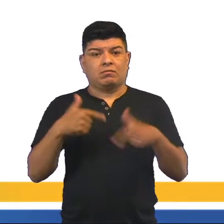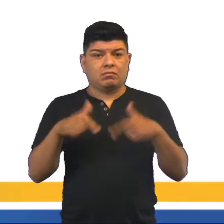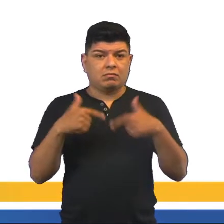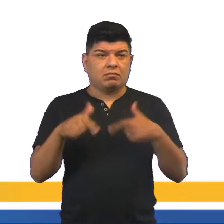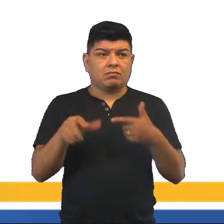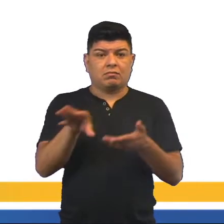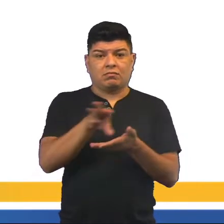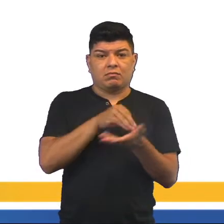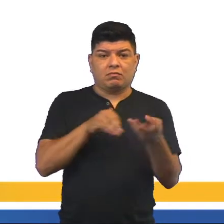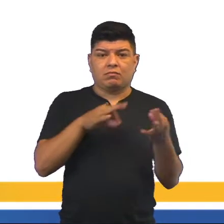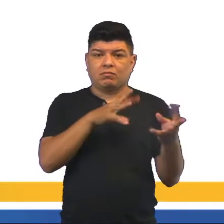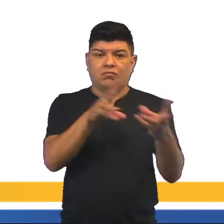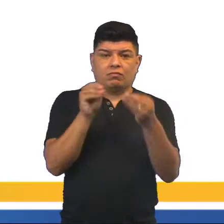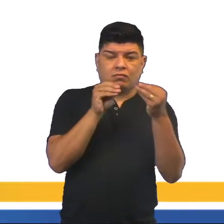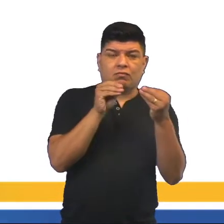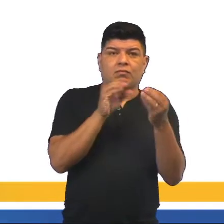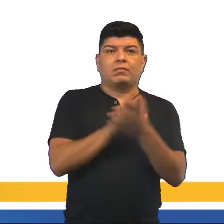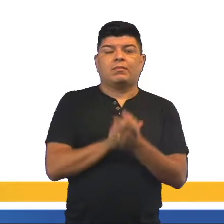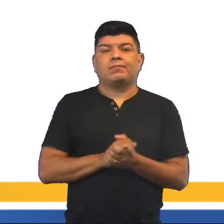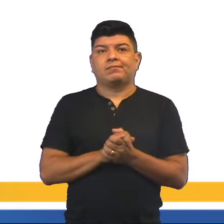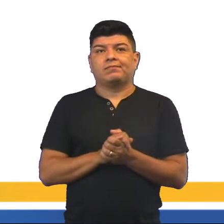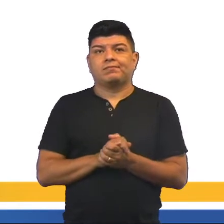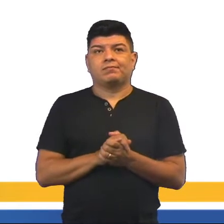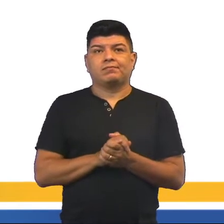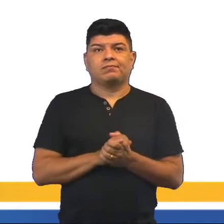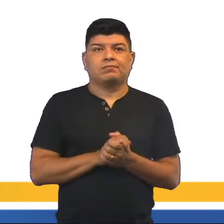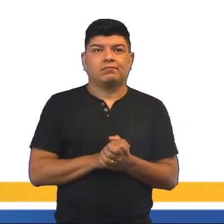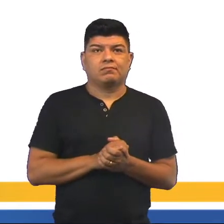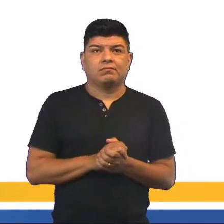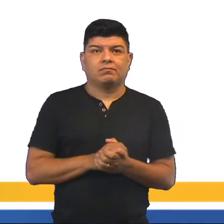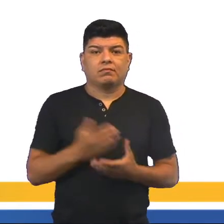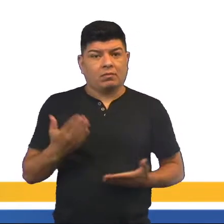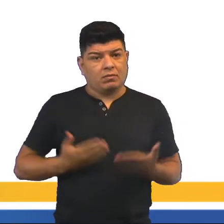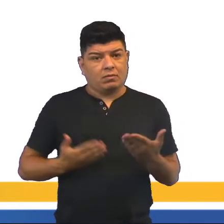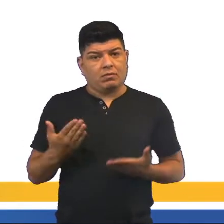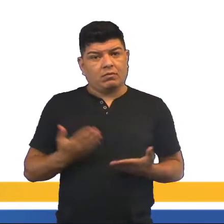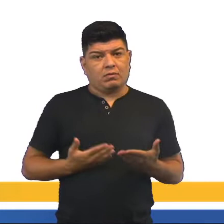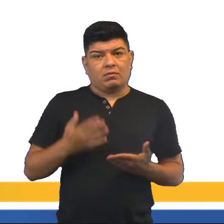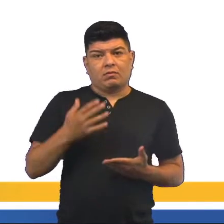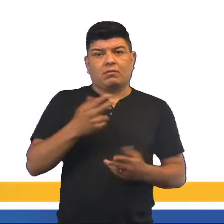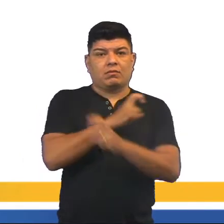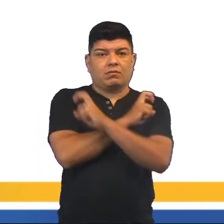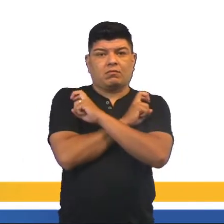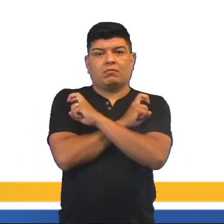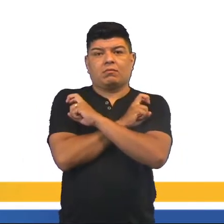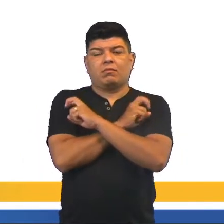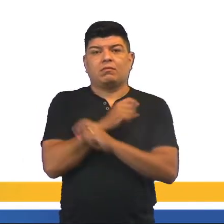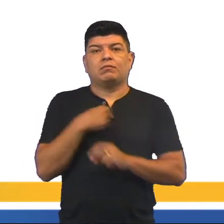de registro. Os escribas eram altos funcionários a serviço do faraó.